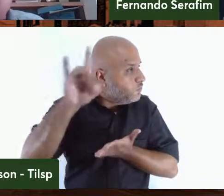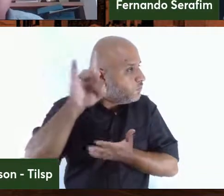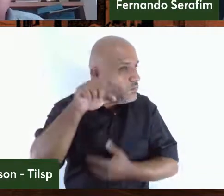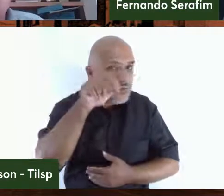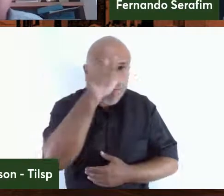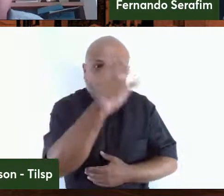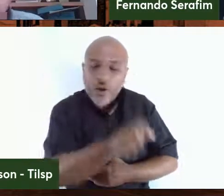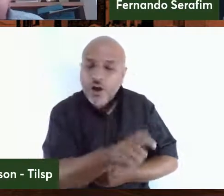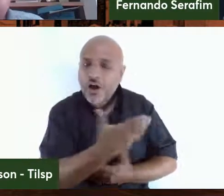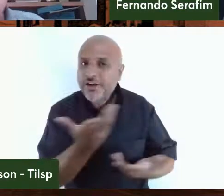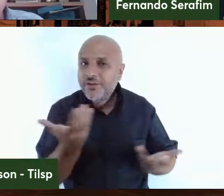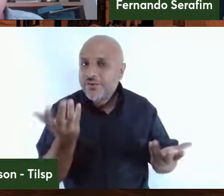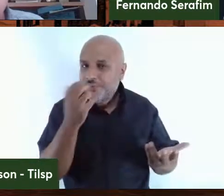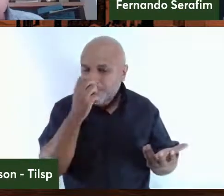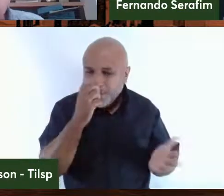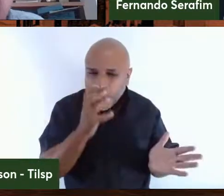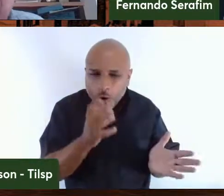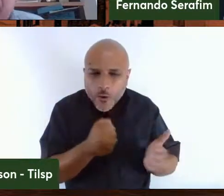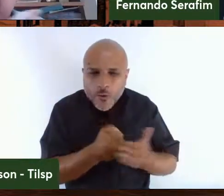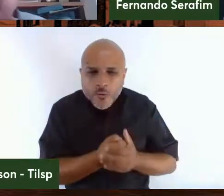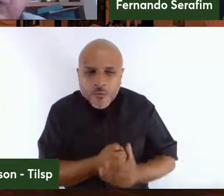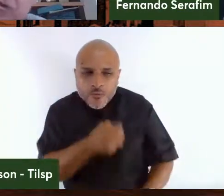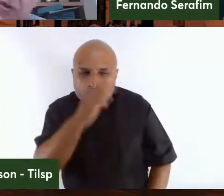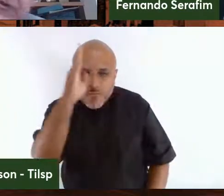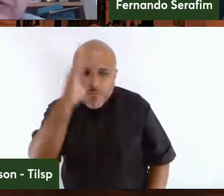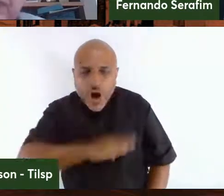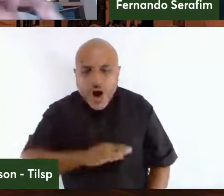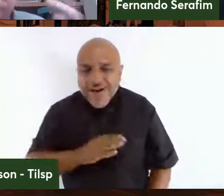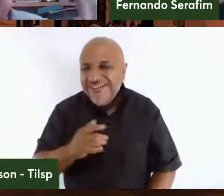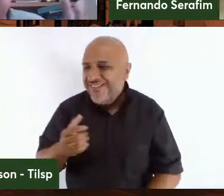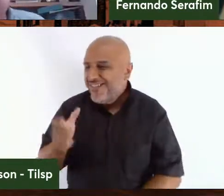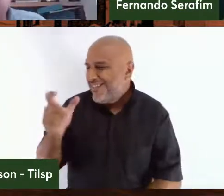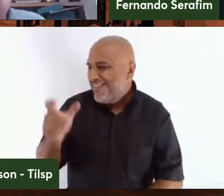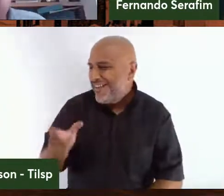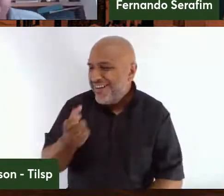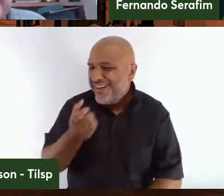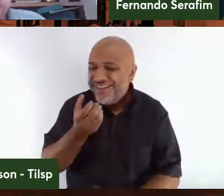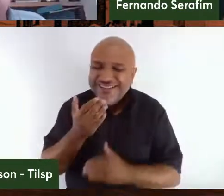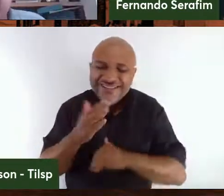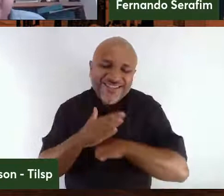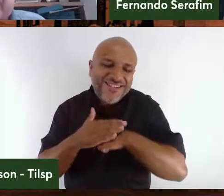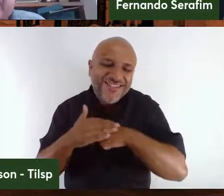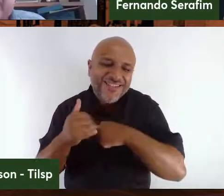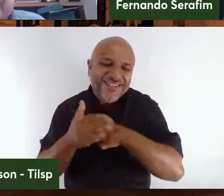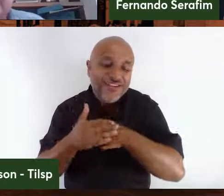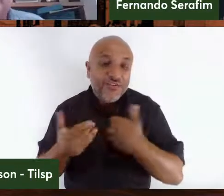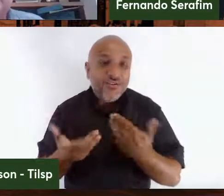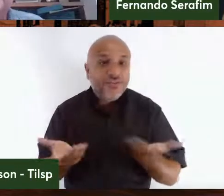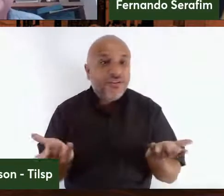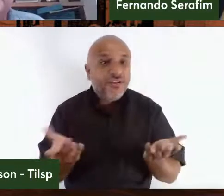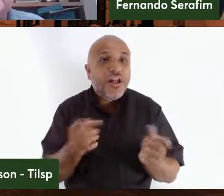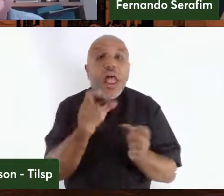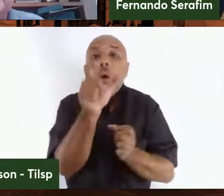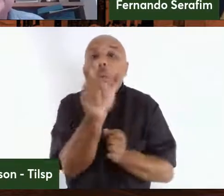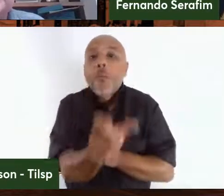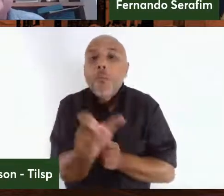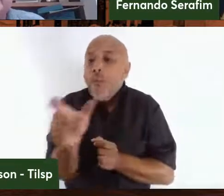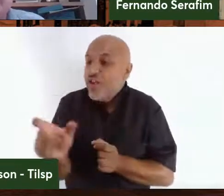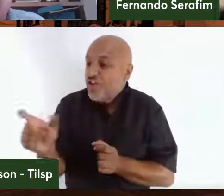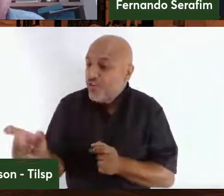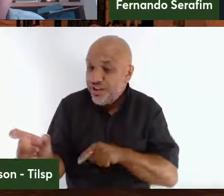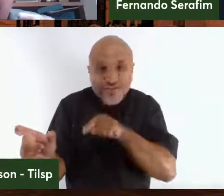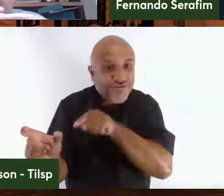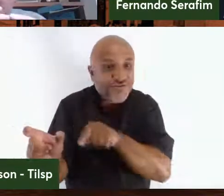enfim, obscuro, tem um lado generoso, mas, enfim, são personagens, enfim, que